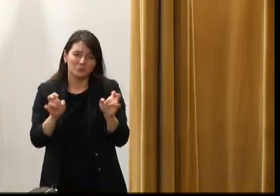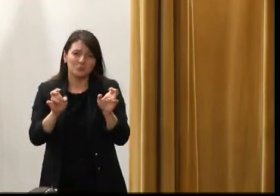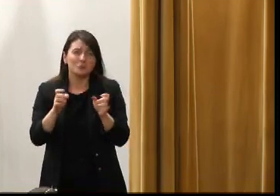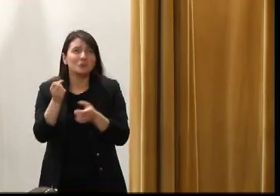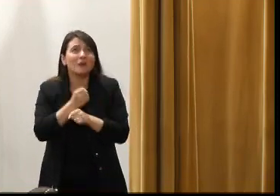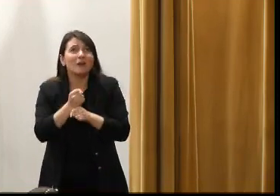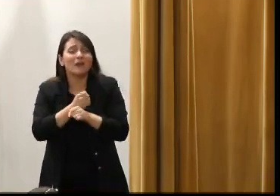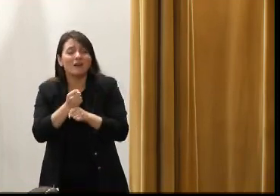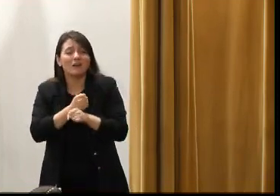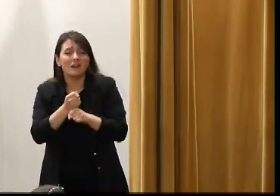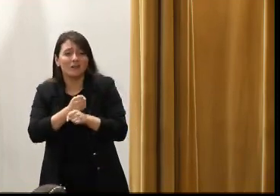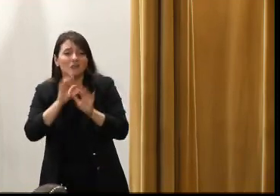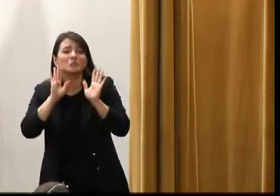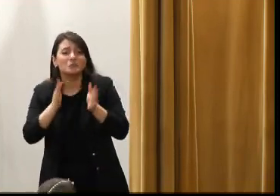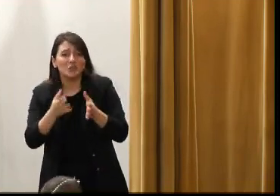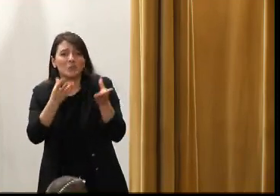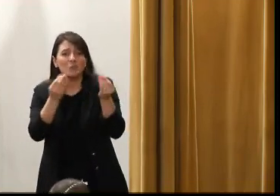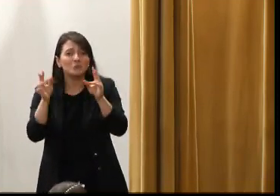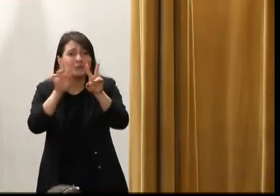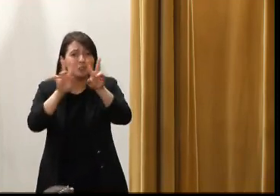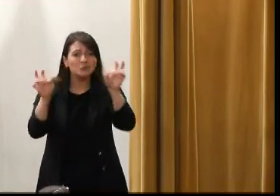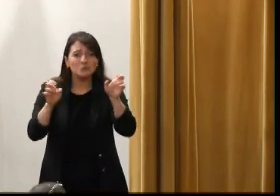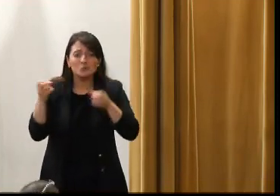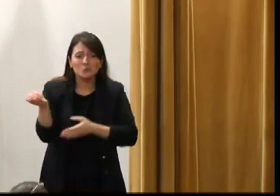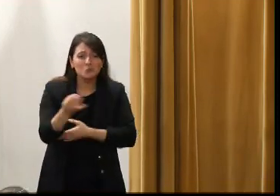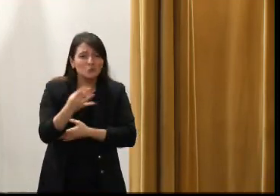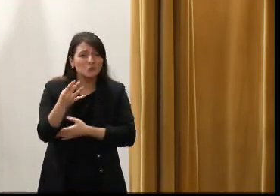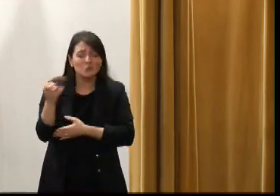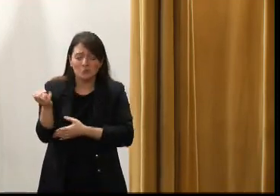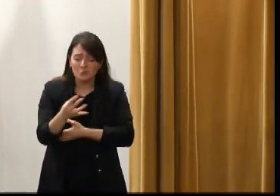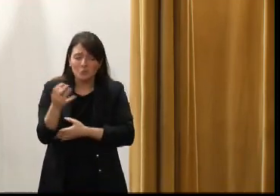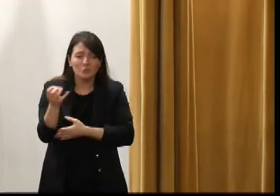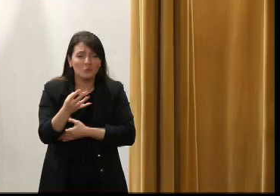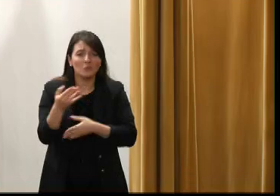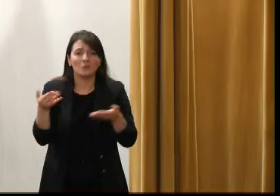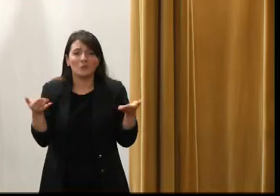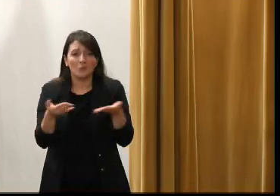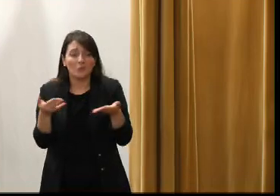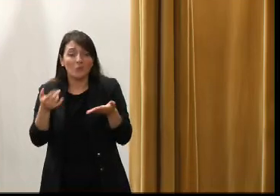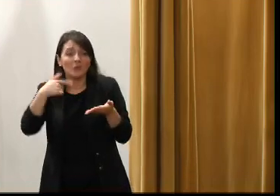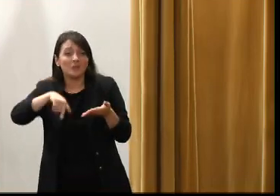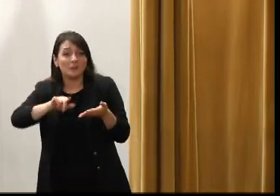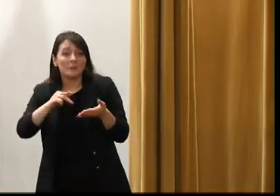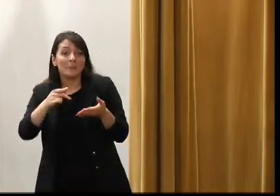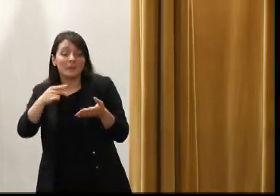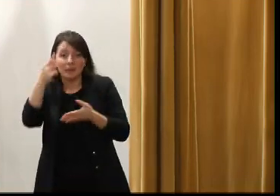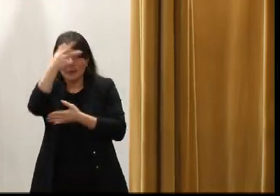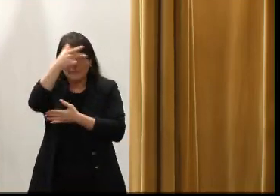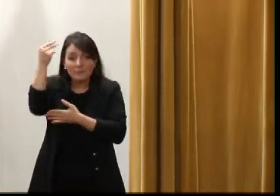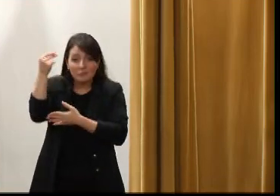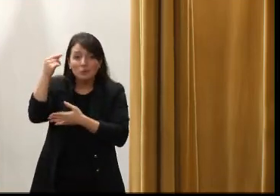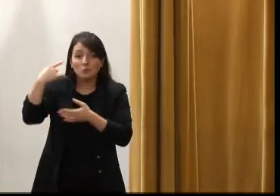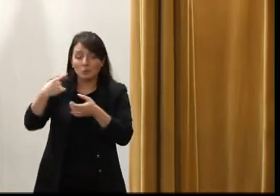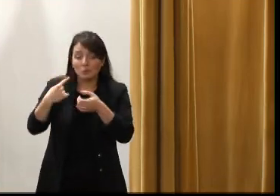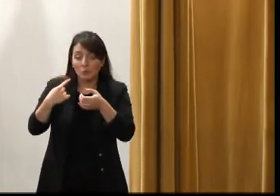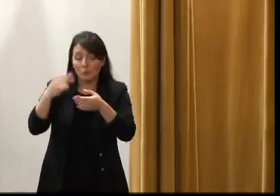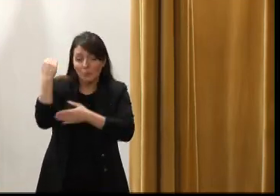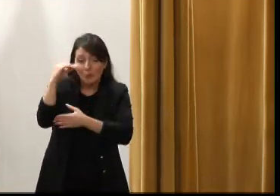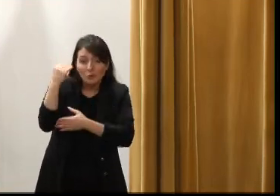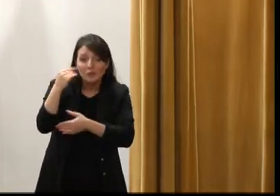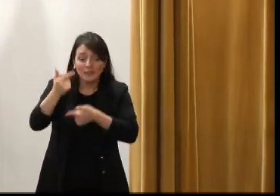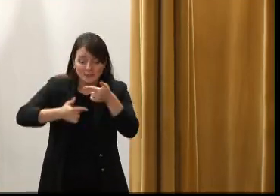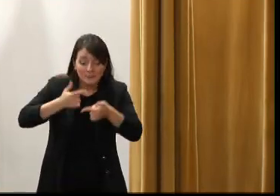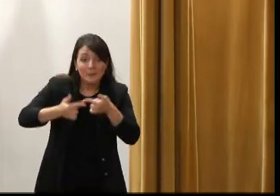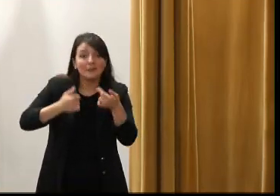muito tempo, muitos assuntos novos que começaram a surgir e que a Prefeitura de Porto Alegre vem trabalhando e precisa